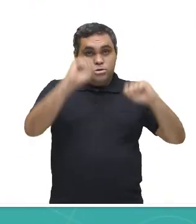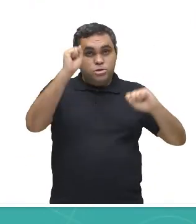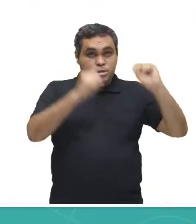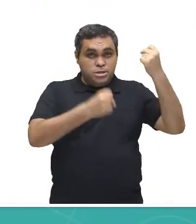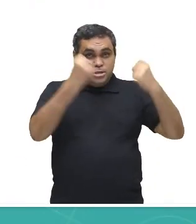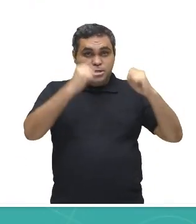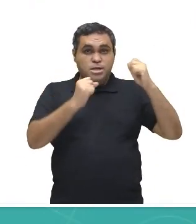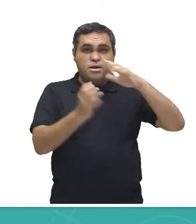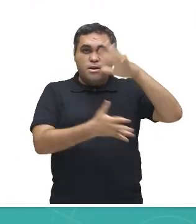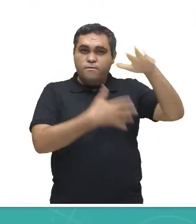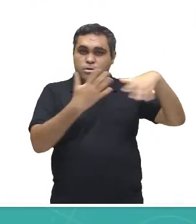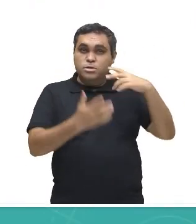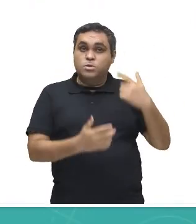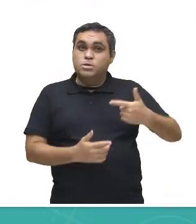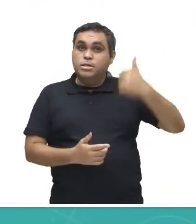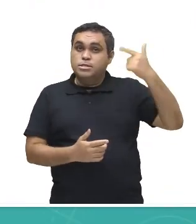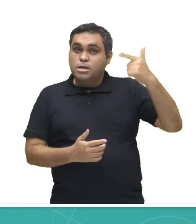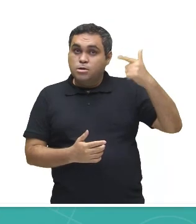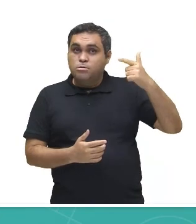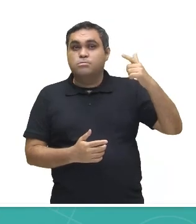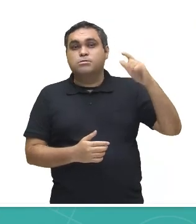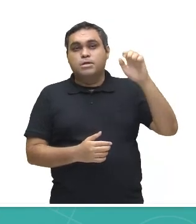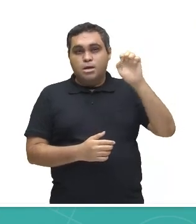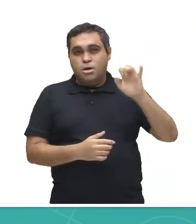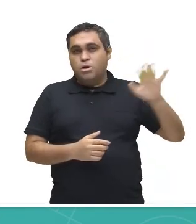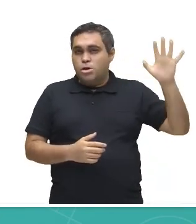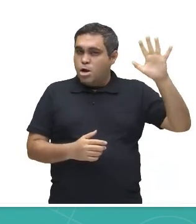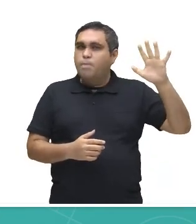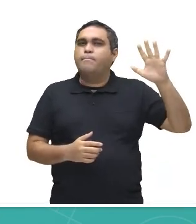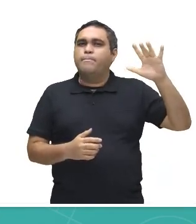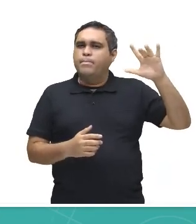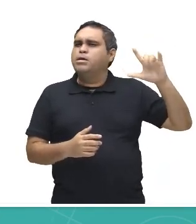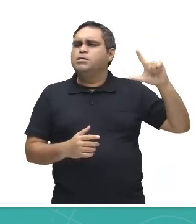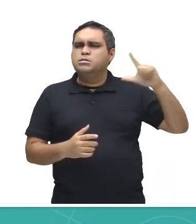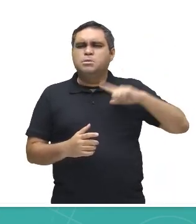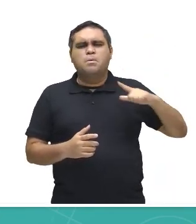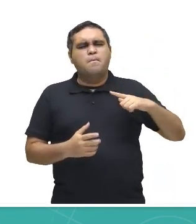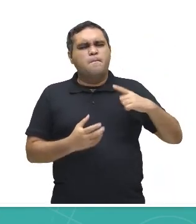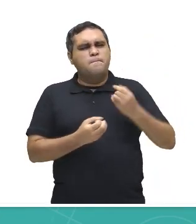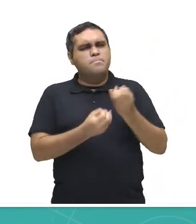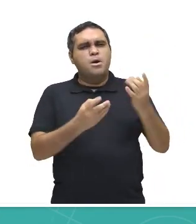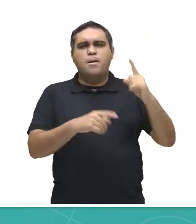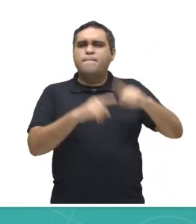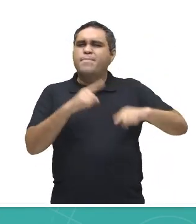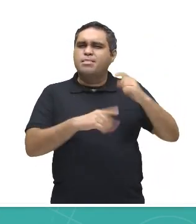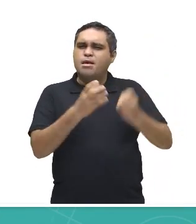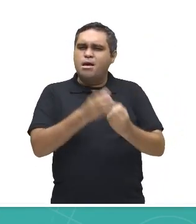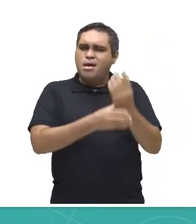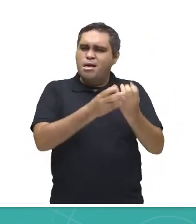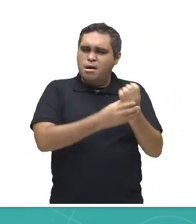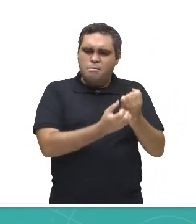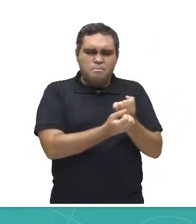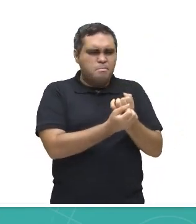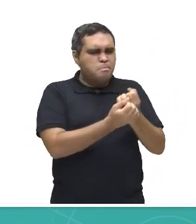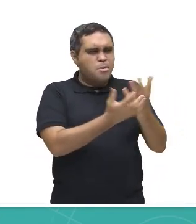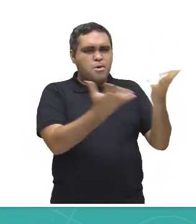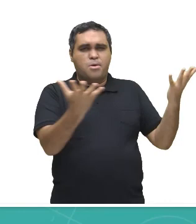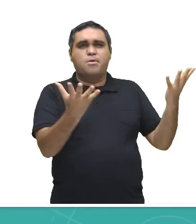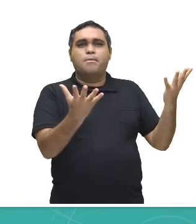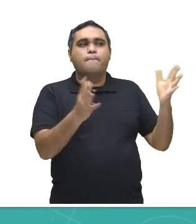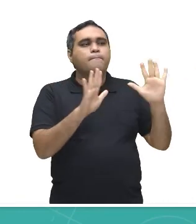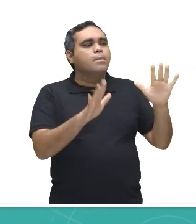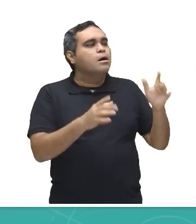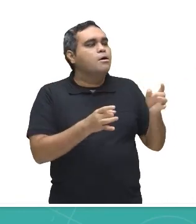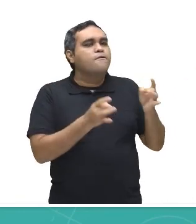industrial, onde esses países conseguiam fabricar em larga escala, mas não tinham para quem vender, né?